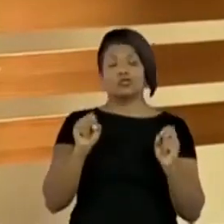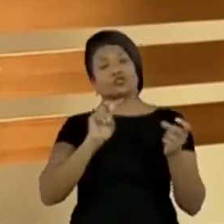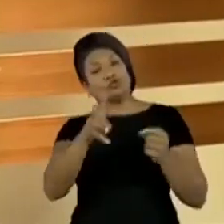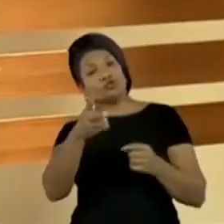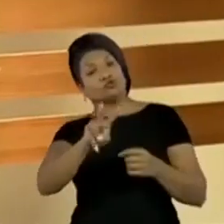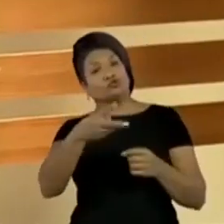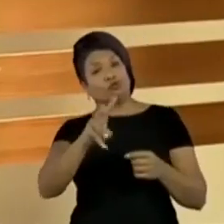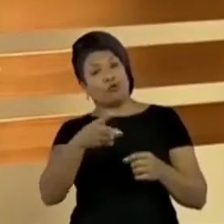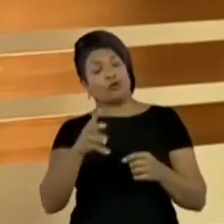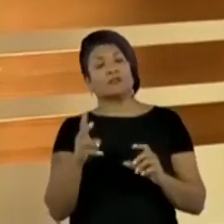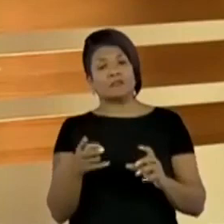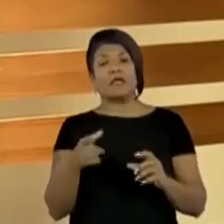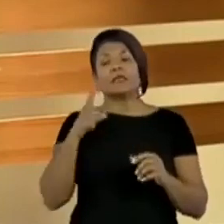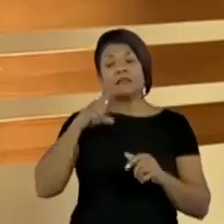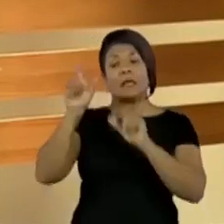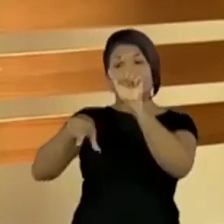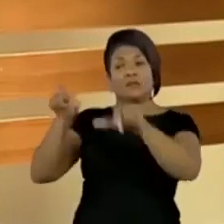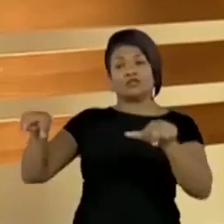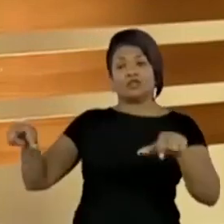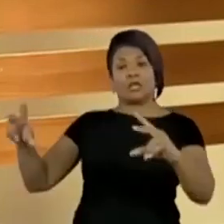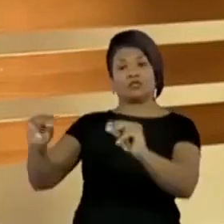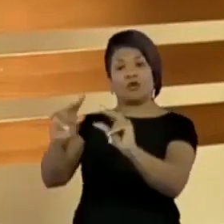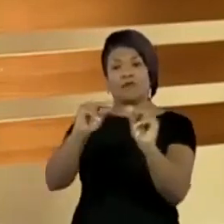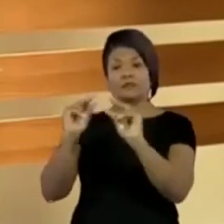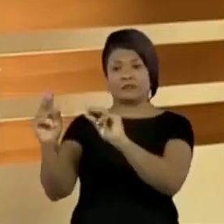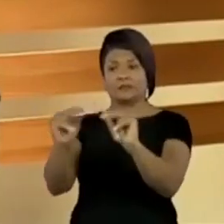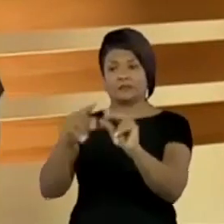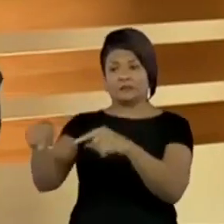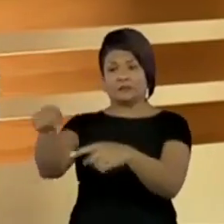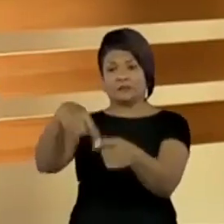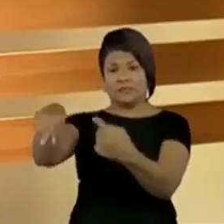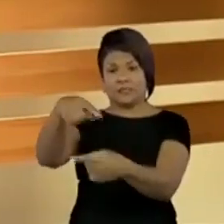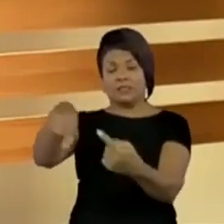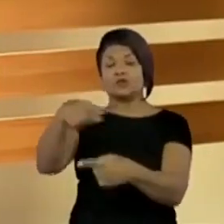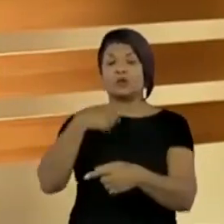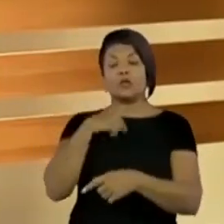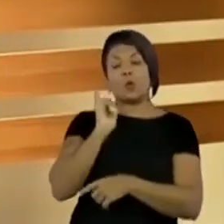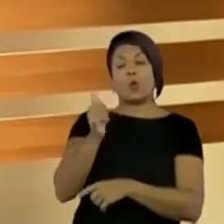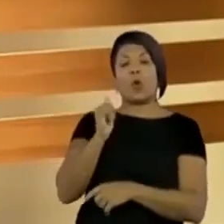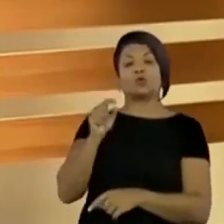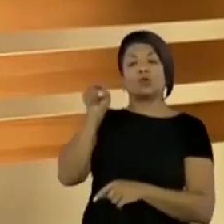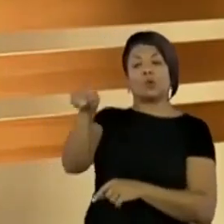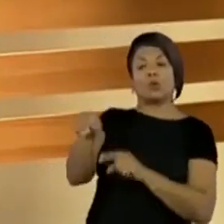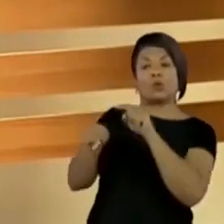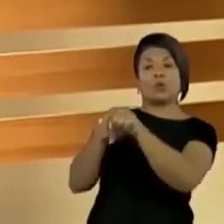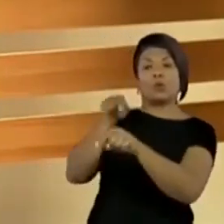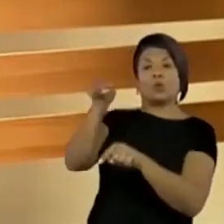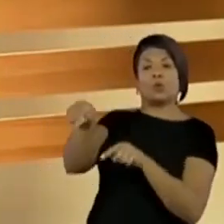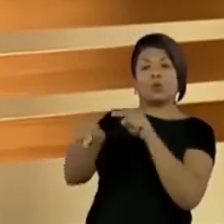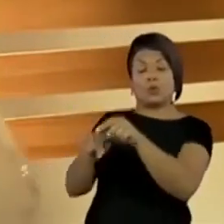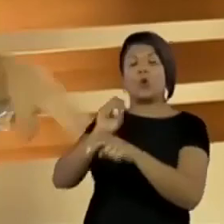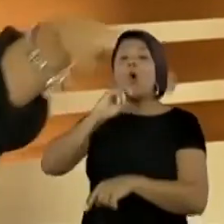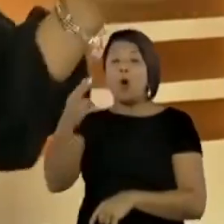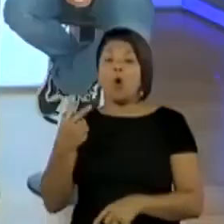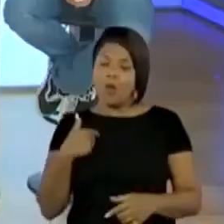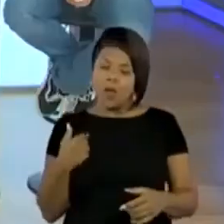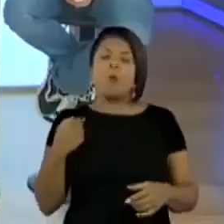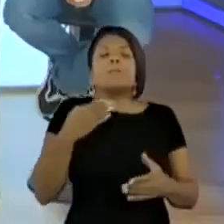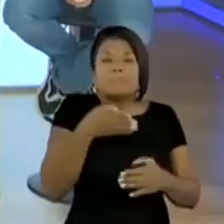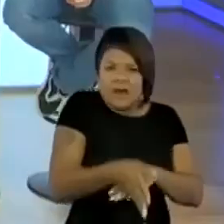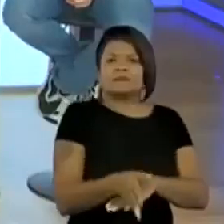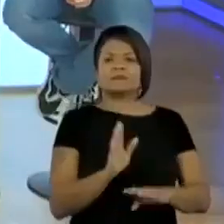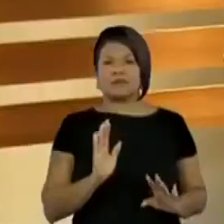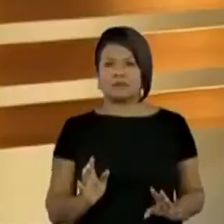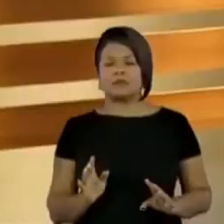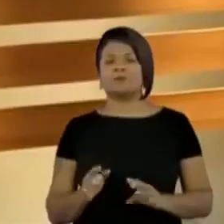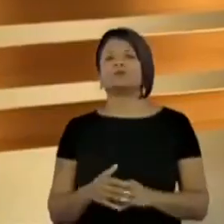deixa as personagens conversando, mas ele só conta de fora. Então é aquele que conta, é aquele que narra. Tudo bem? Então, aqui, ó, por